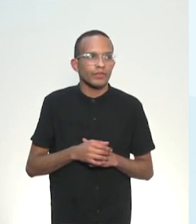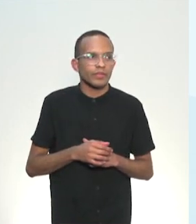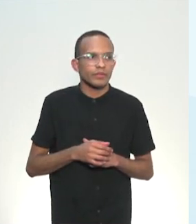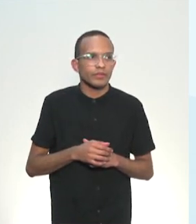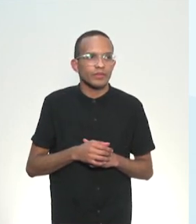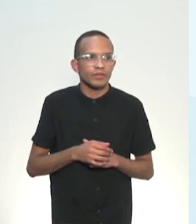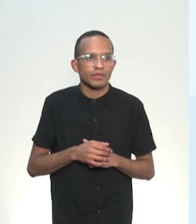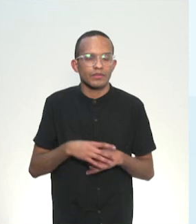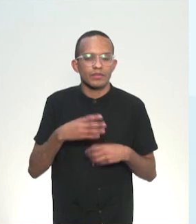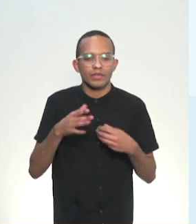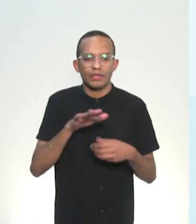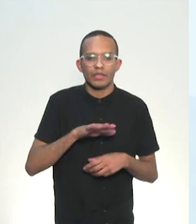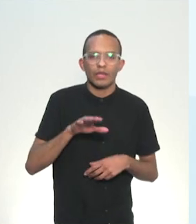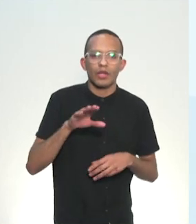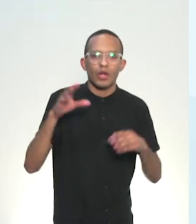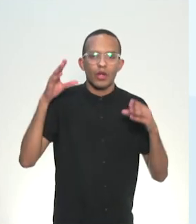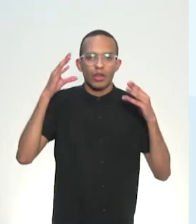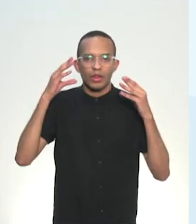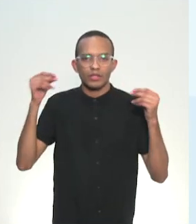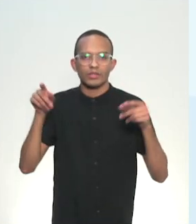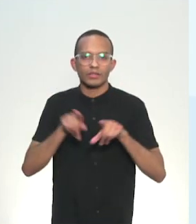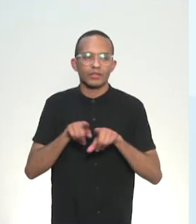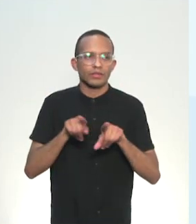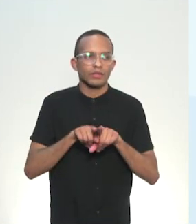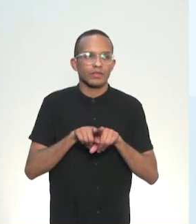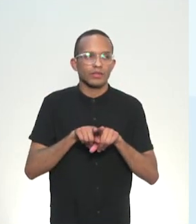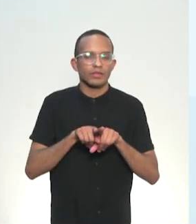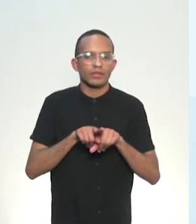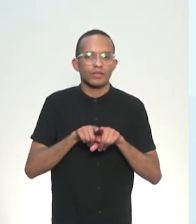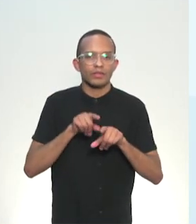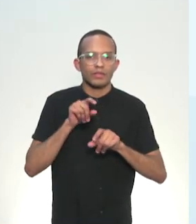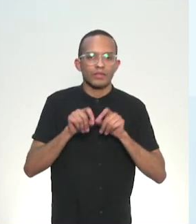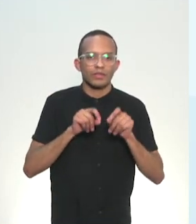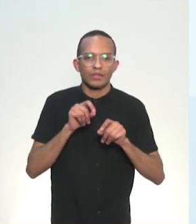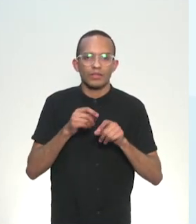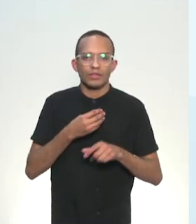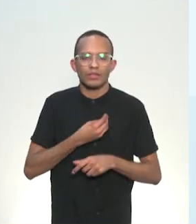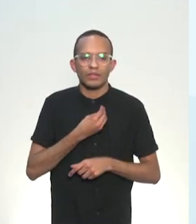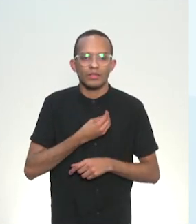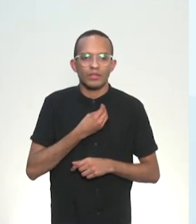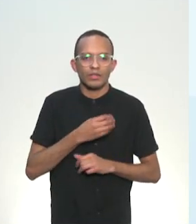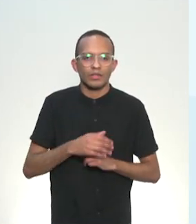território holandês aqui em destaque, né, que era a Guiana